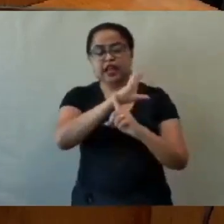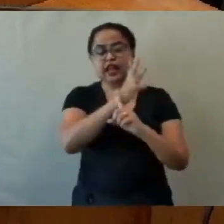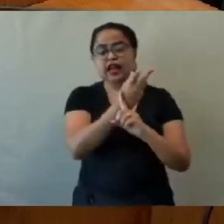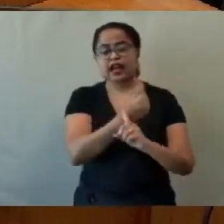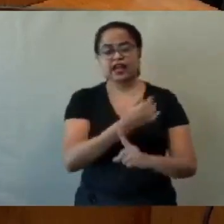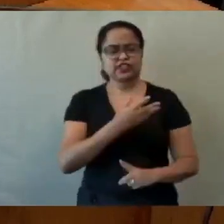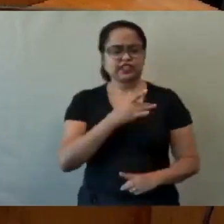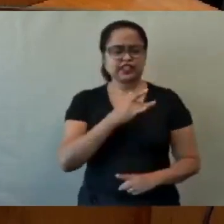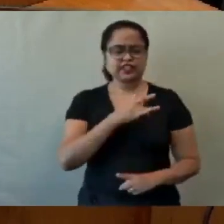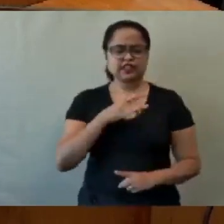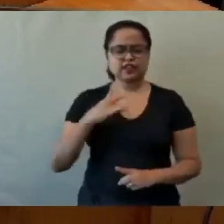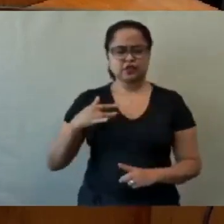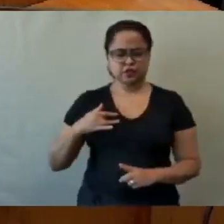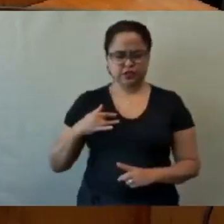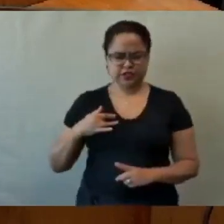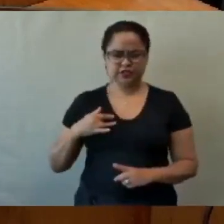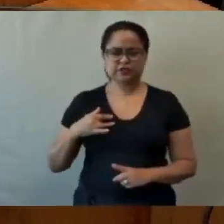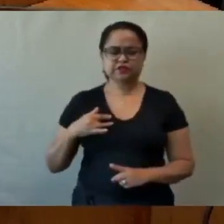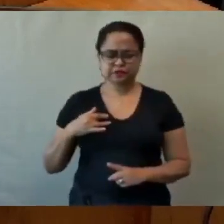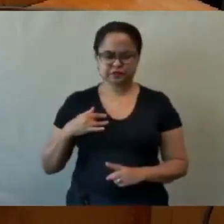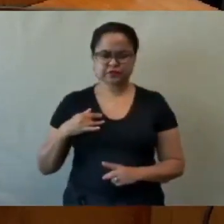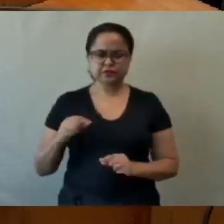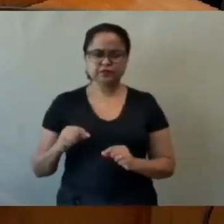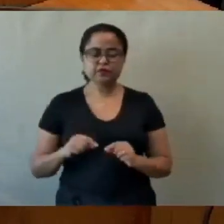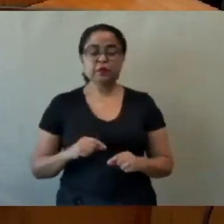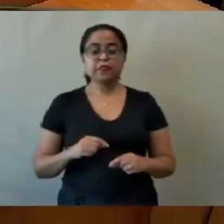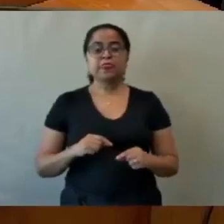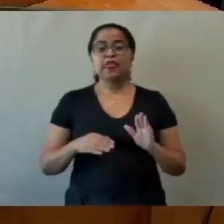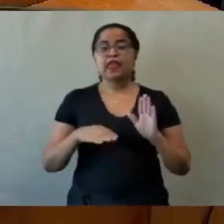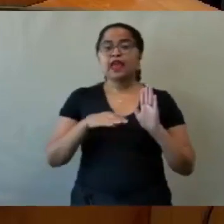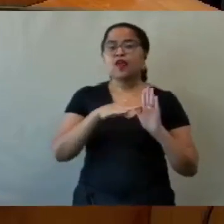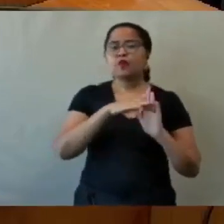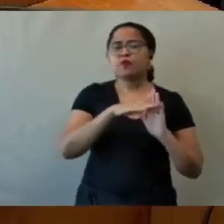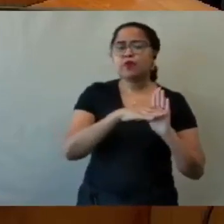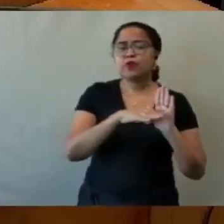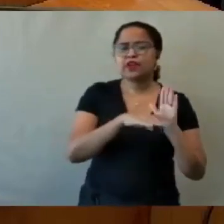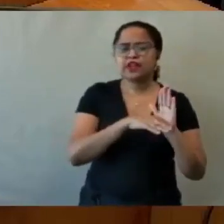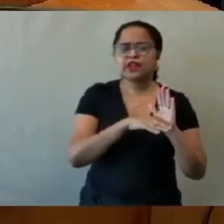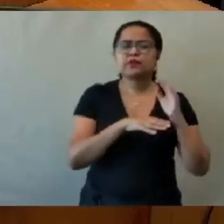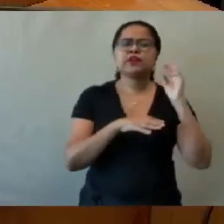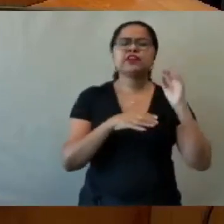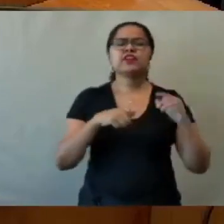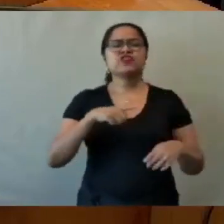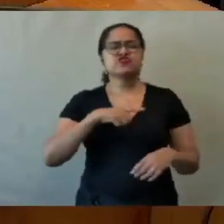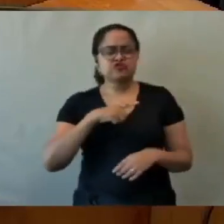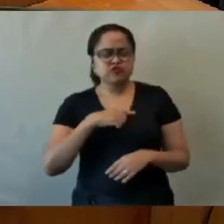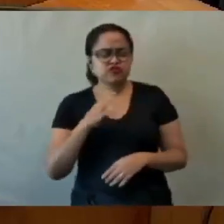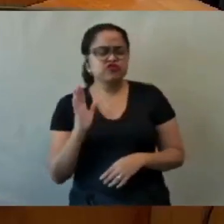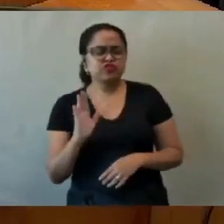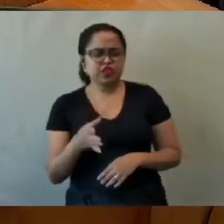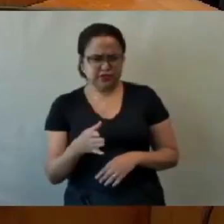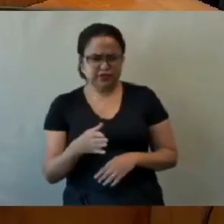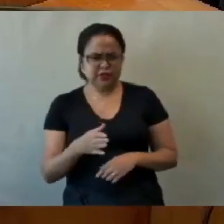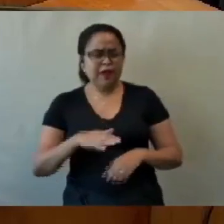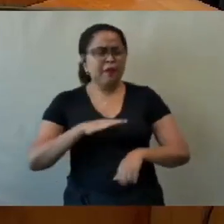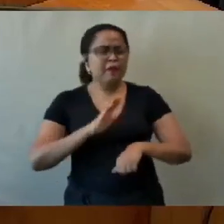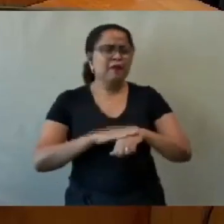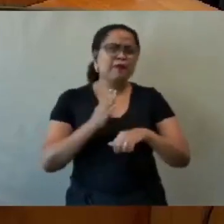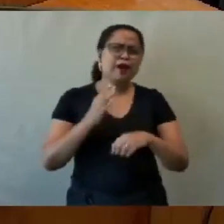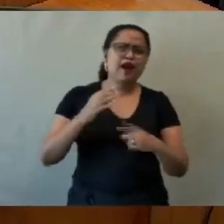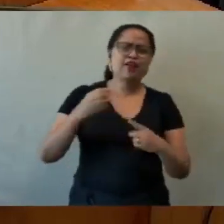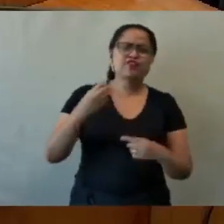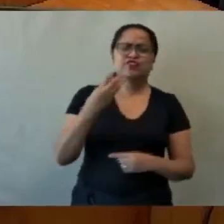da Saúde, Ateliê da Cidadania. É um programa que já existe, é um programa, né, que já existe há mais de 30 anos,